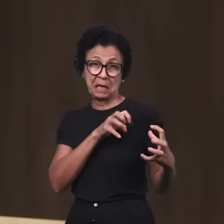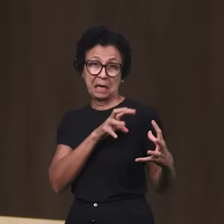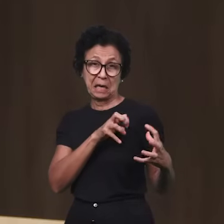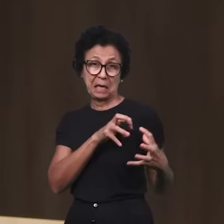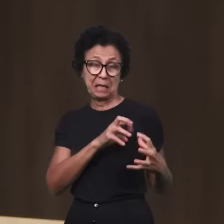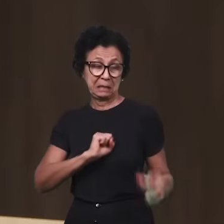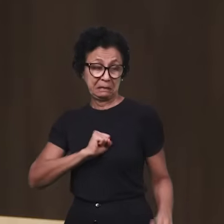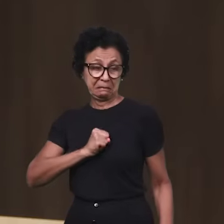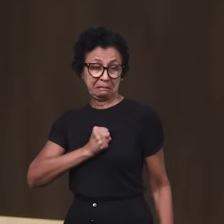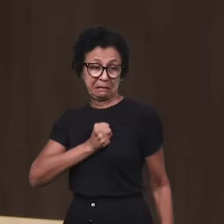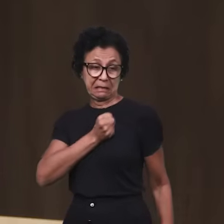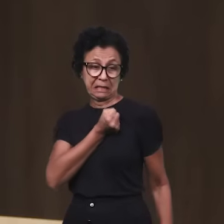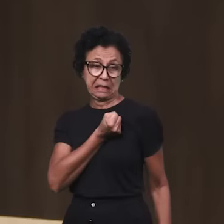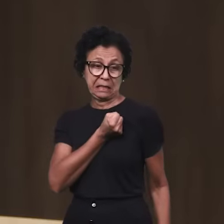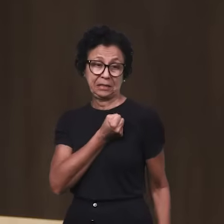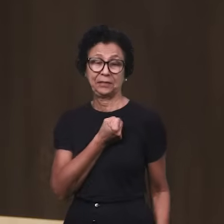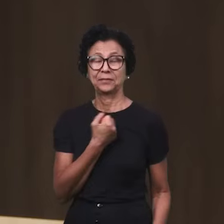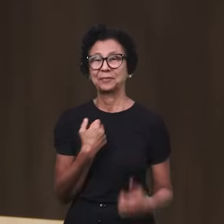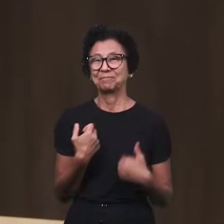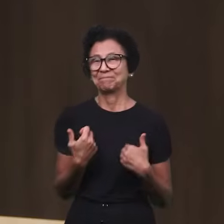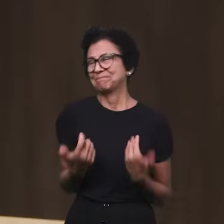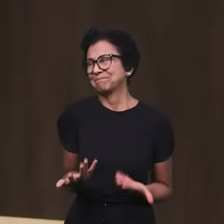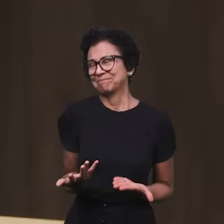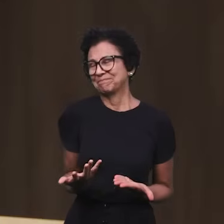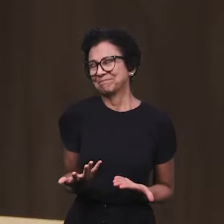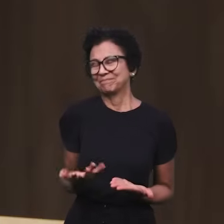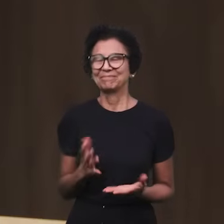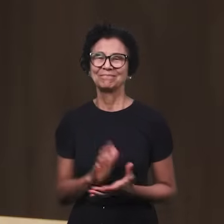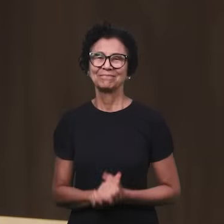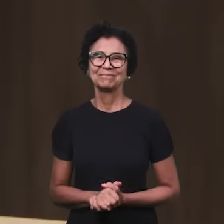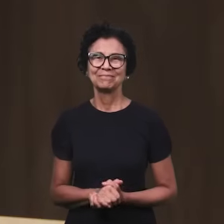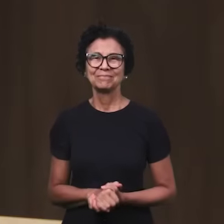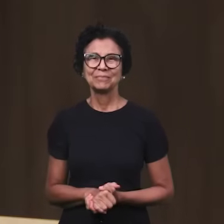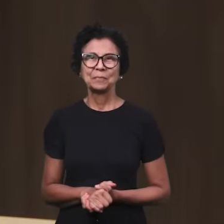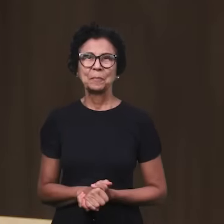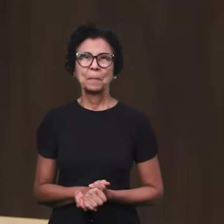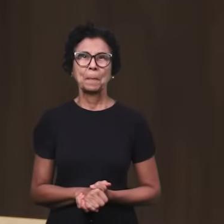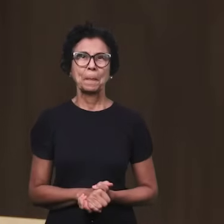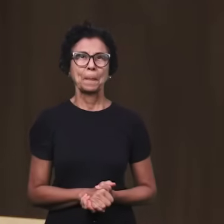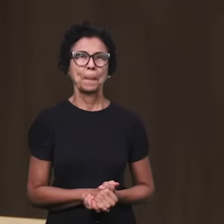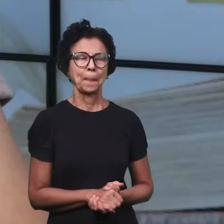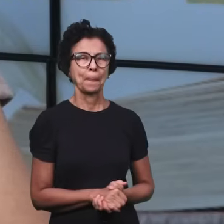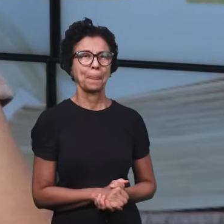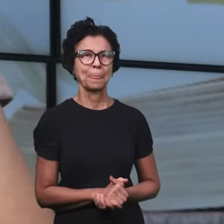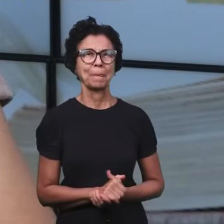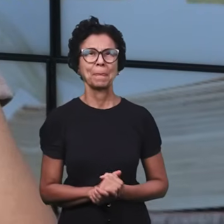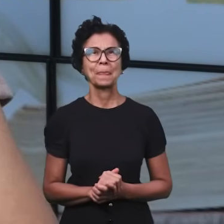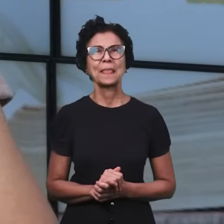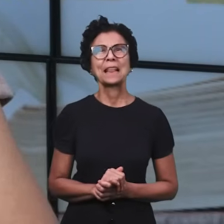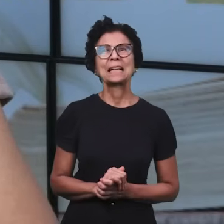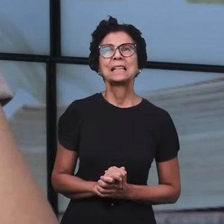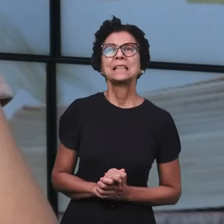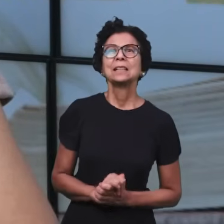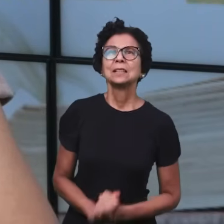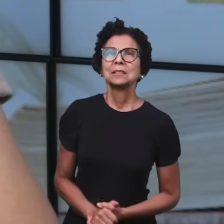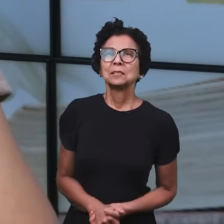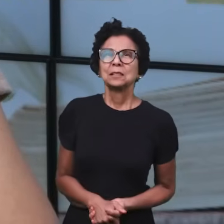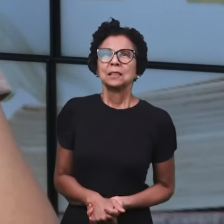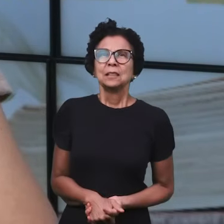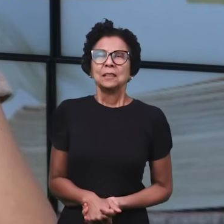isso o Senhor nos quer trazer um novo tipo de beleza. Porque aqui nós lemos aqui, o que